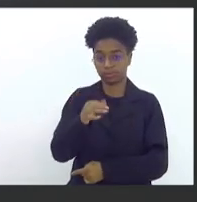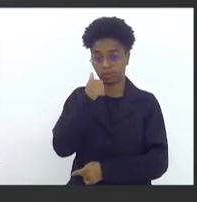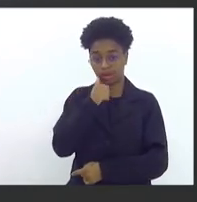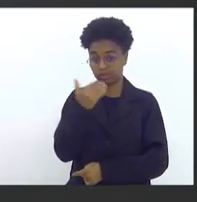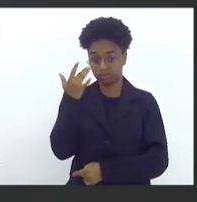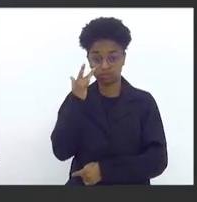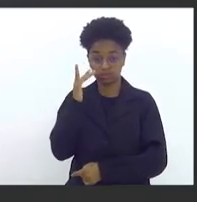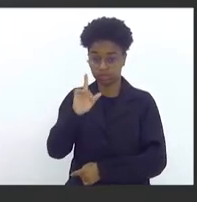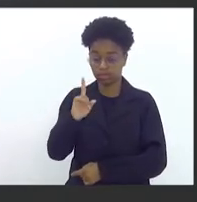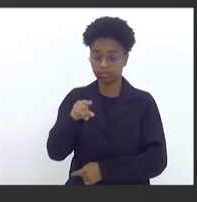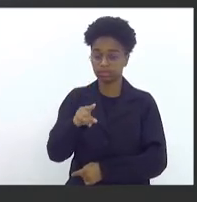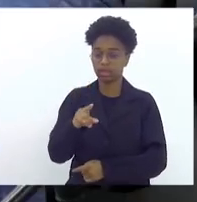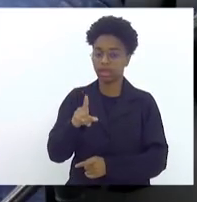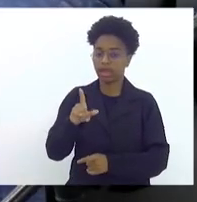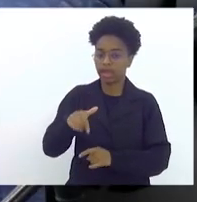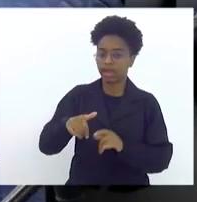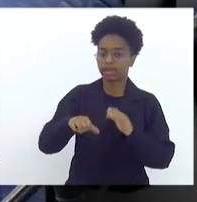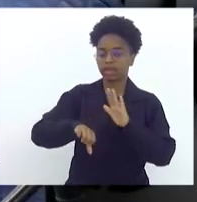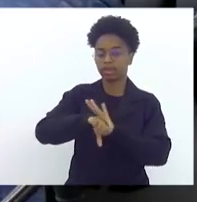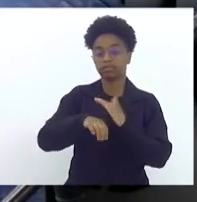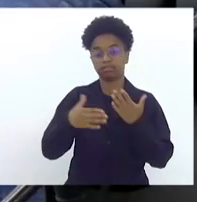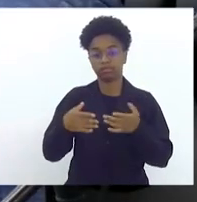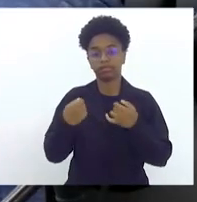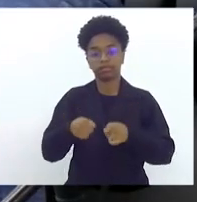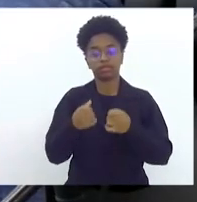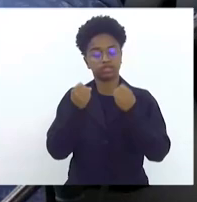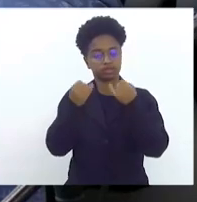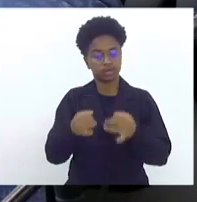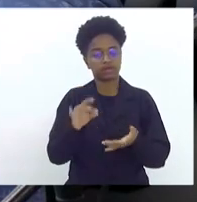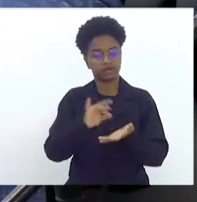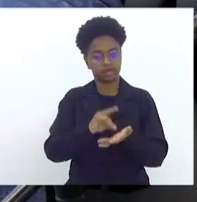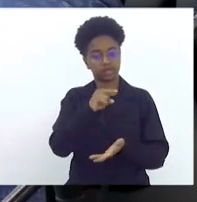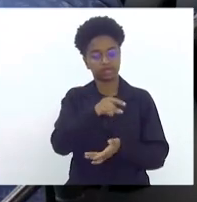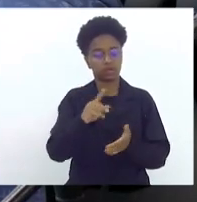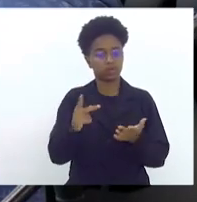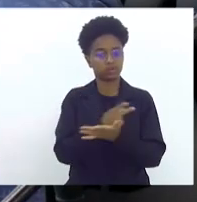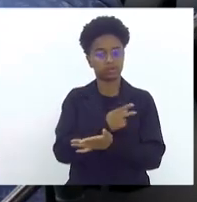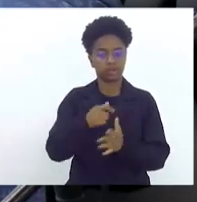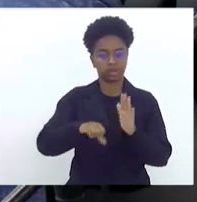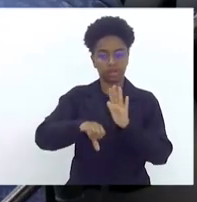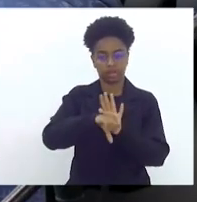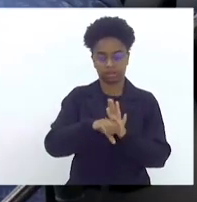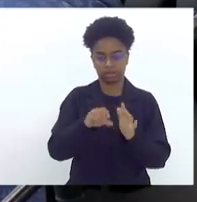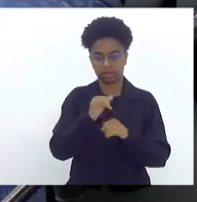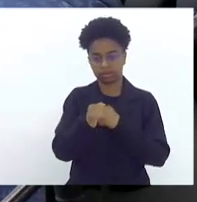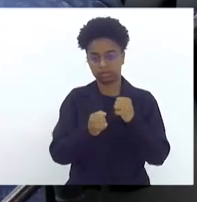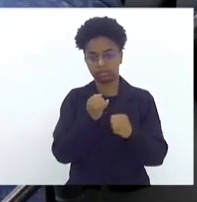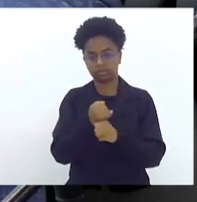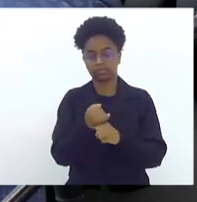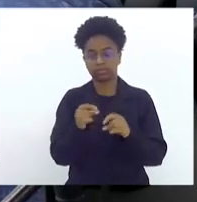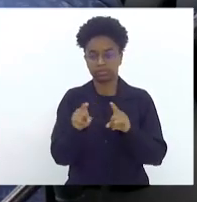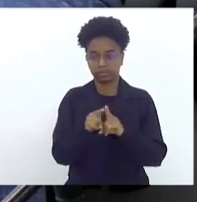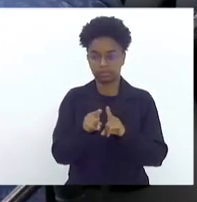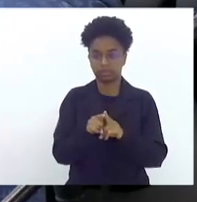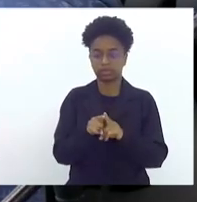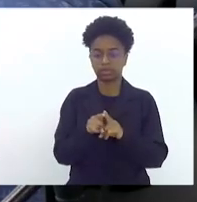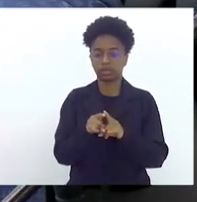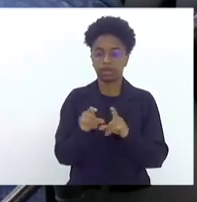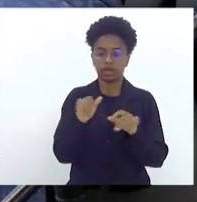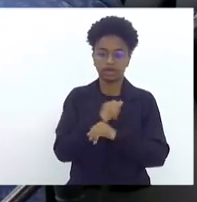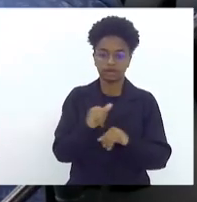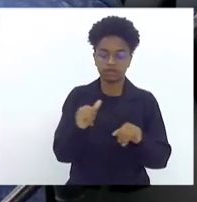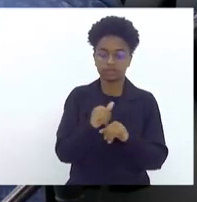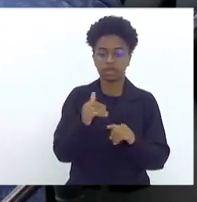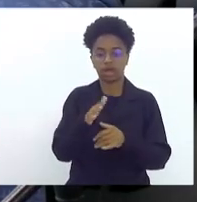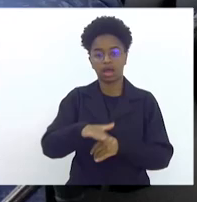de crimes Então vou explicar para elas que elas são sim vítimas de um crime cibernético informar os direitos né um serviço de